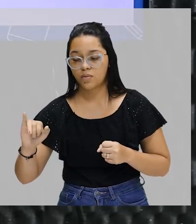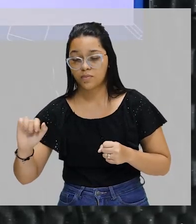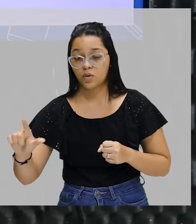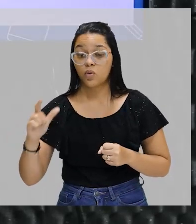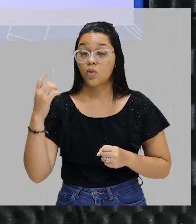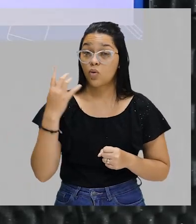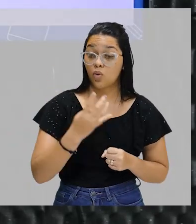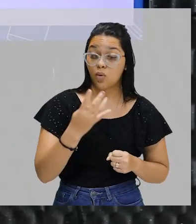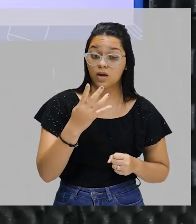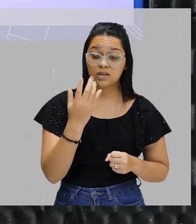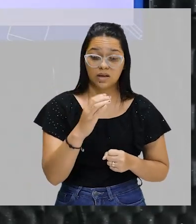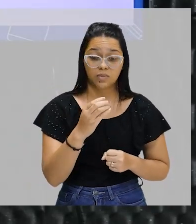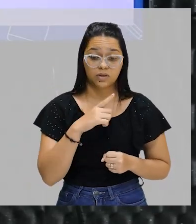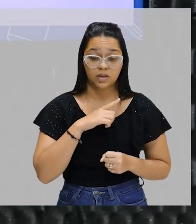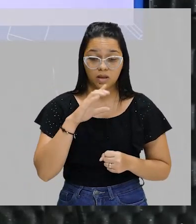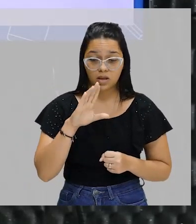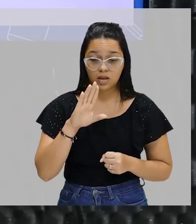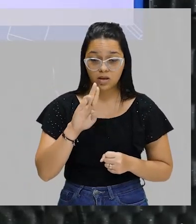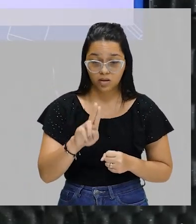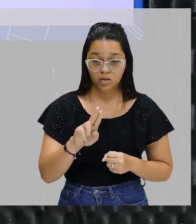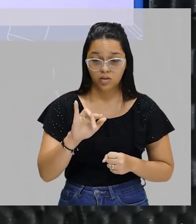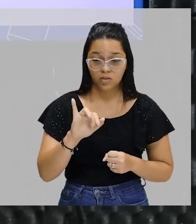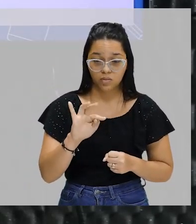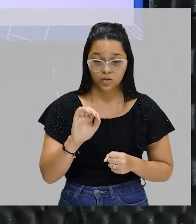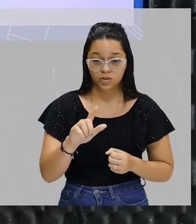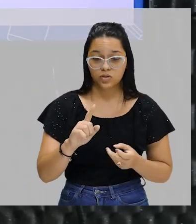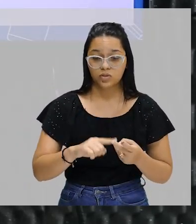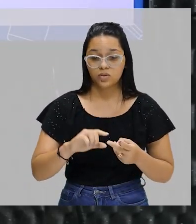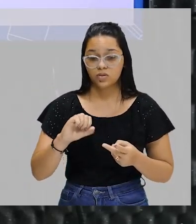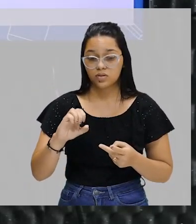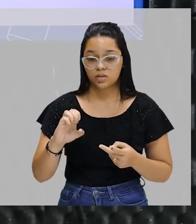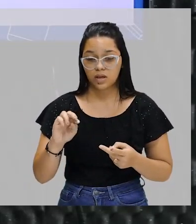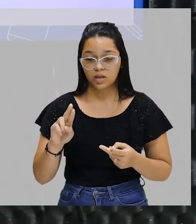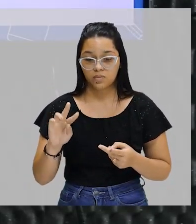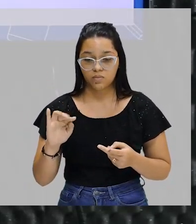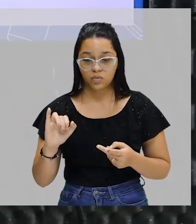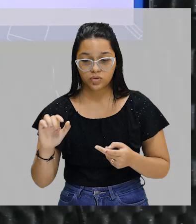4 carbonos, nós temos o butil, sec-butil,